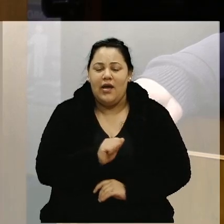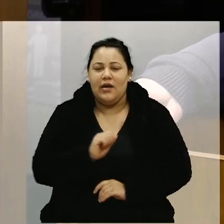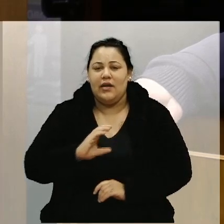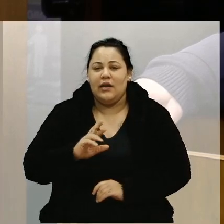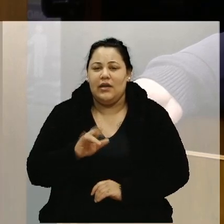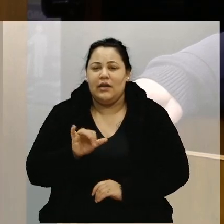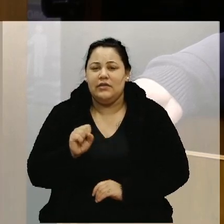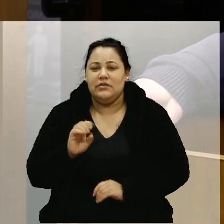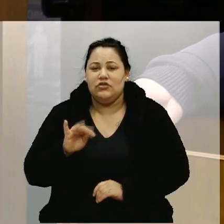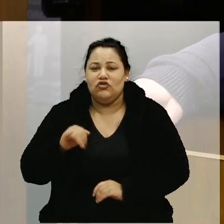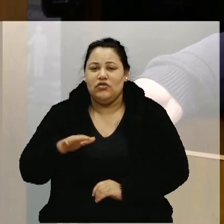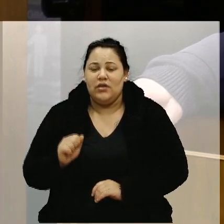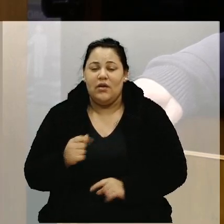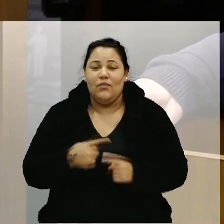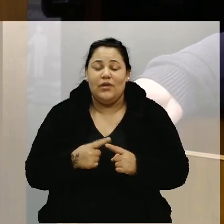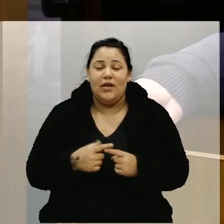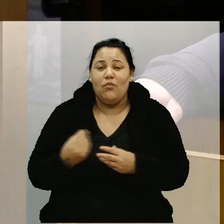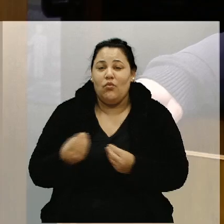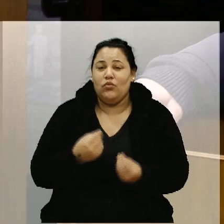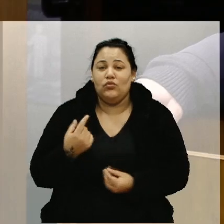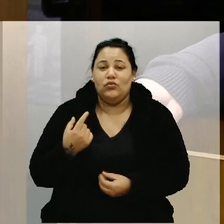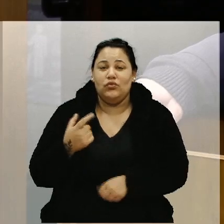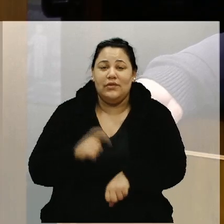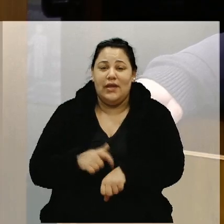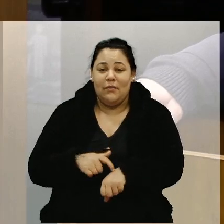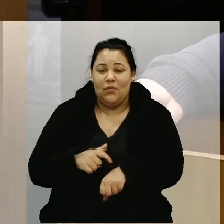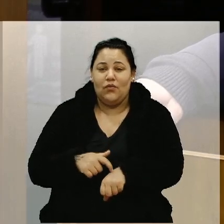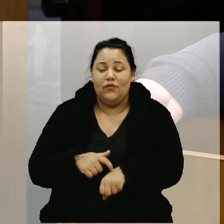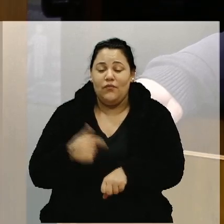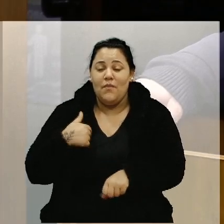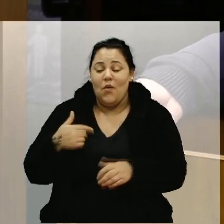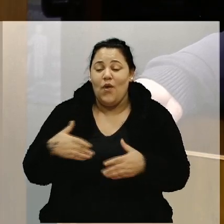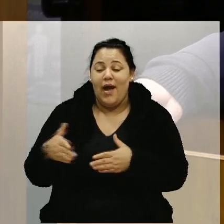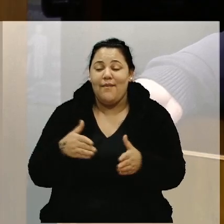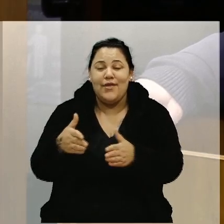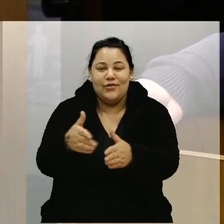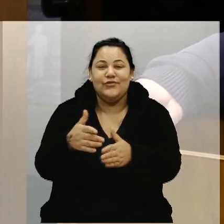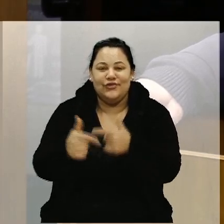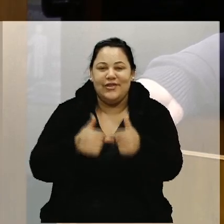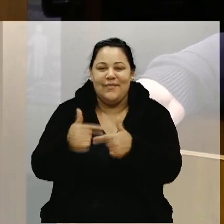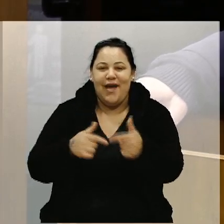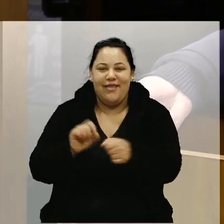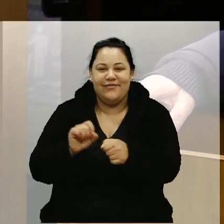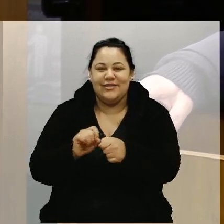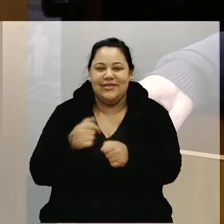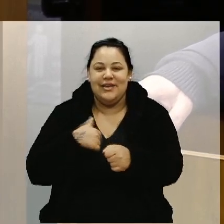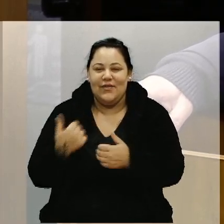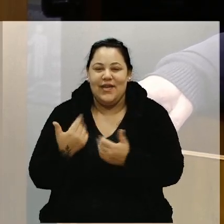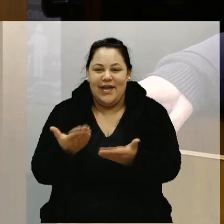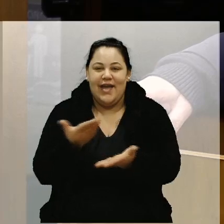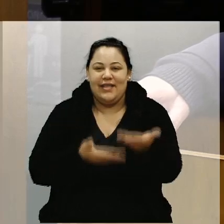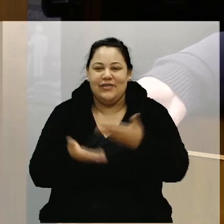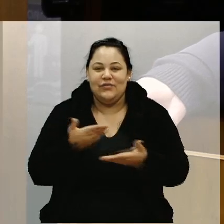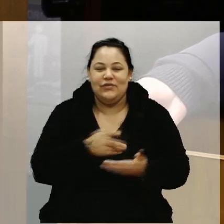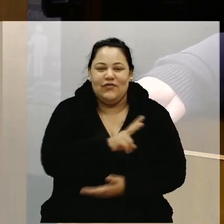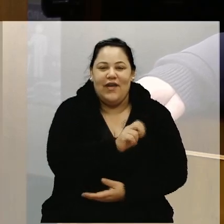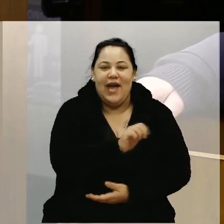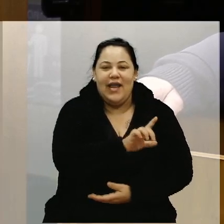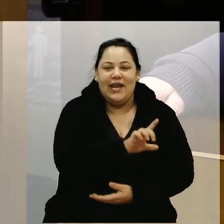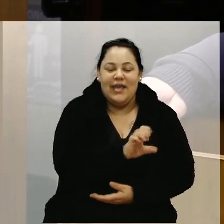tempo foi o meu trajeto de trabalho, quando ia dar minhas consultorias no Vale dos Sinos,